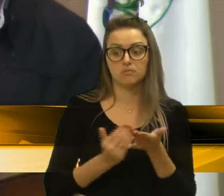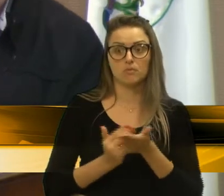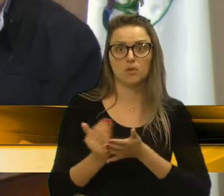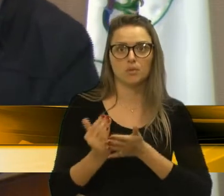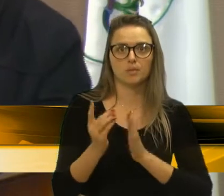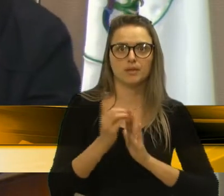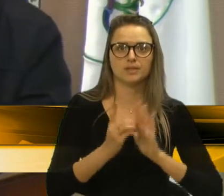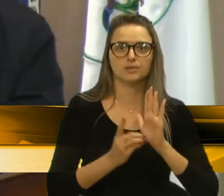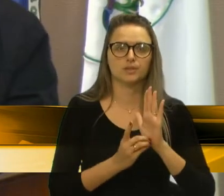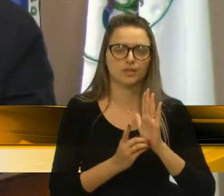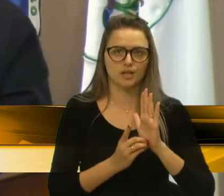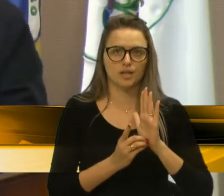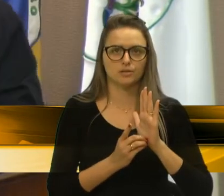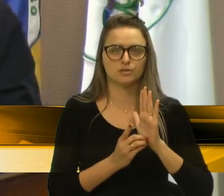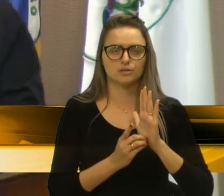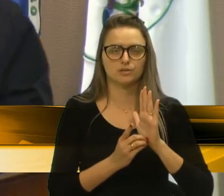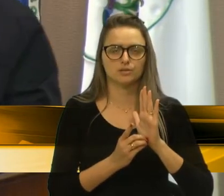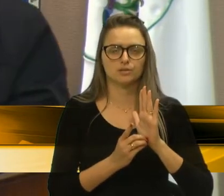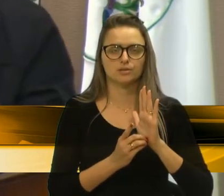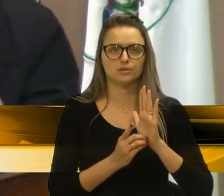então, de uma